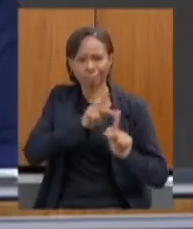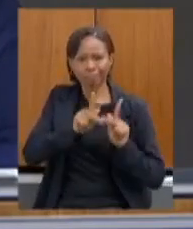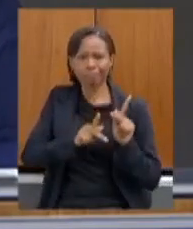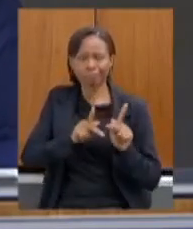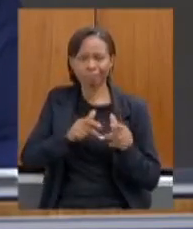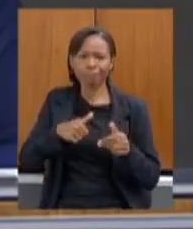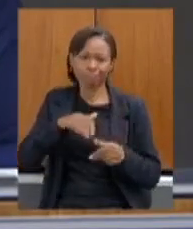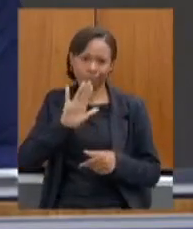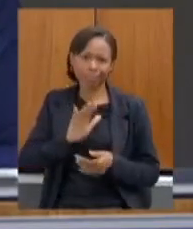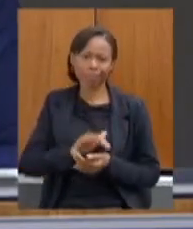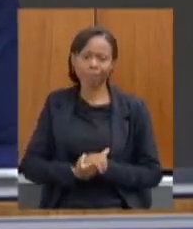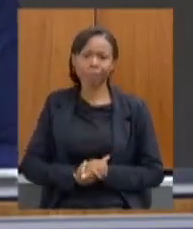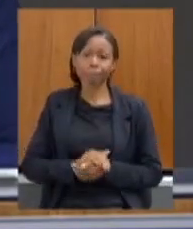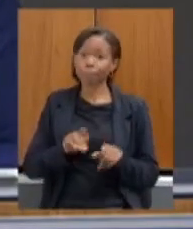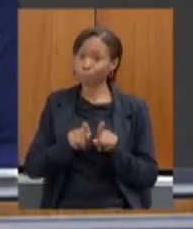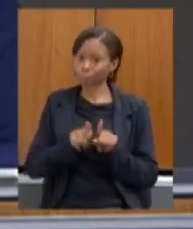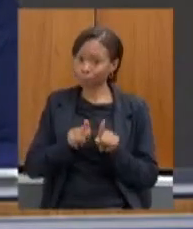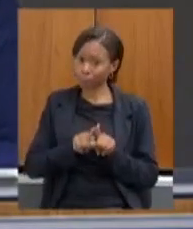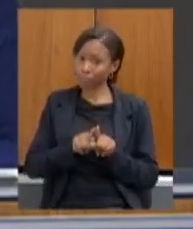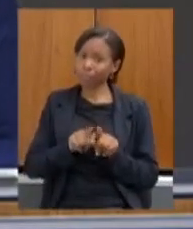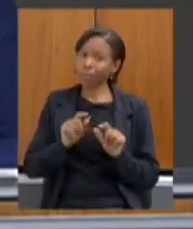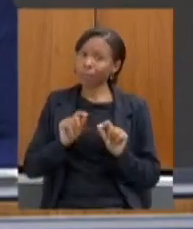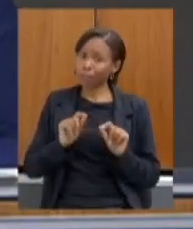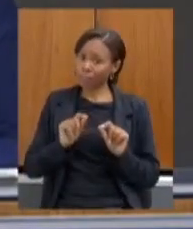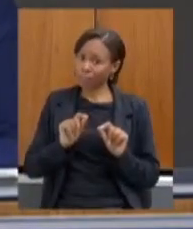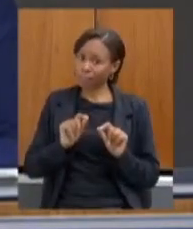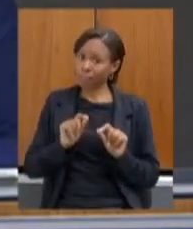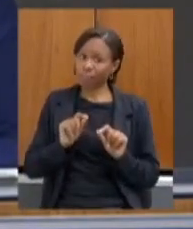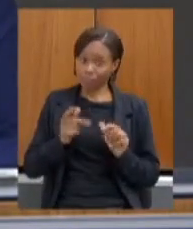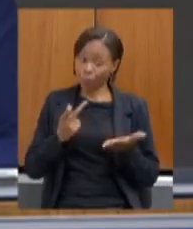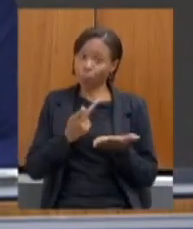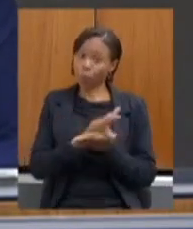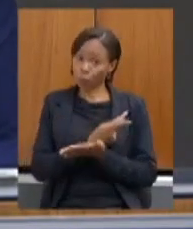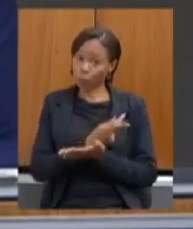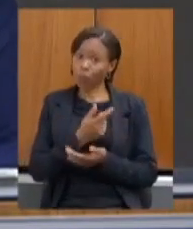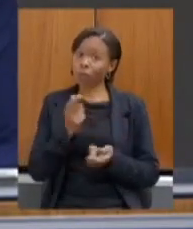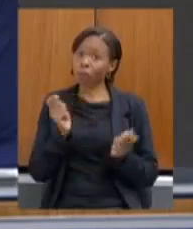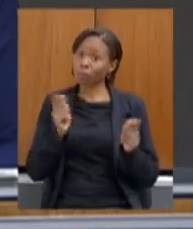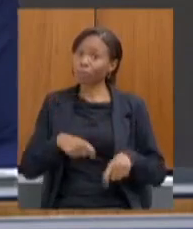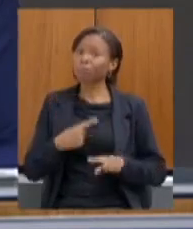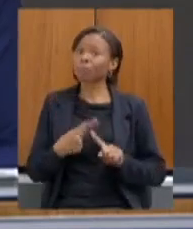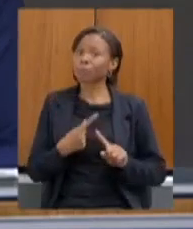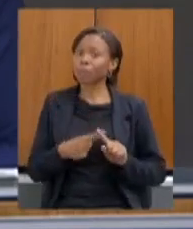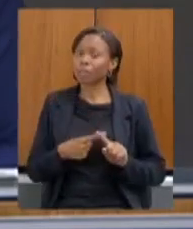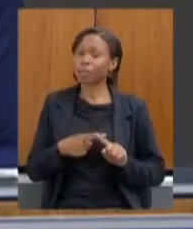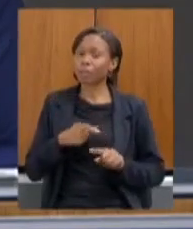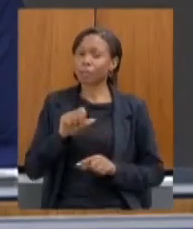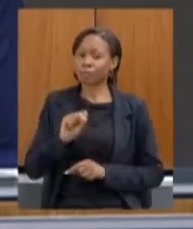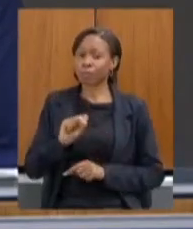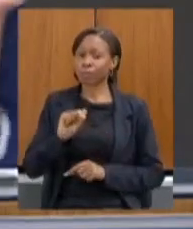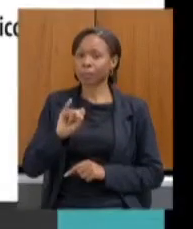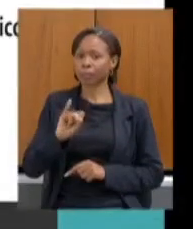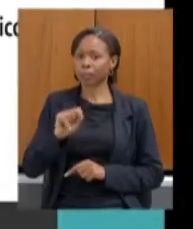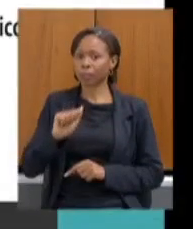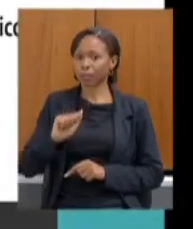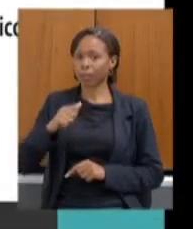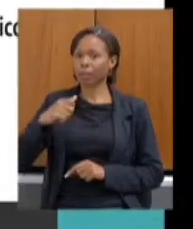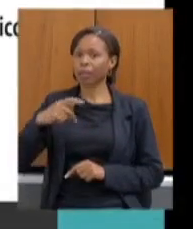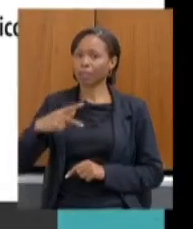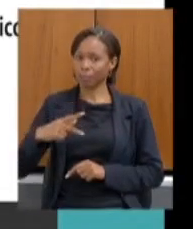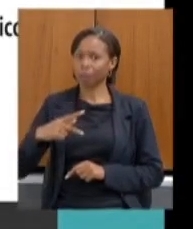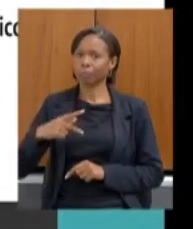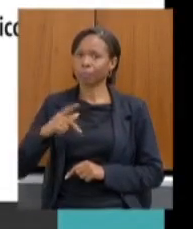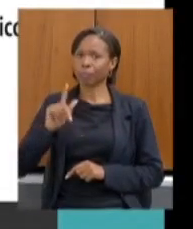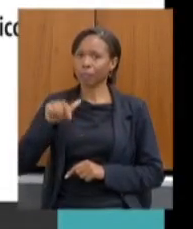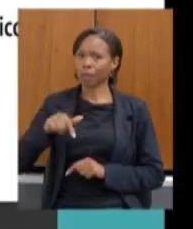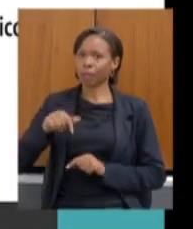adendo aqui, que isso só foi possível graças ao Ciaple, que é o nosso novo sistema de troca de tramitação de